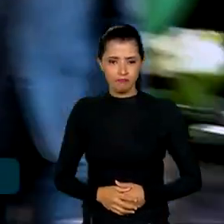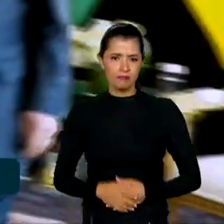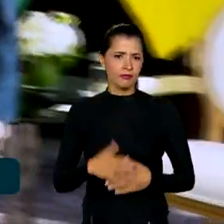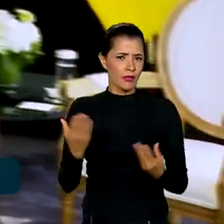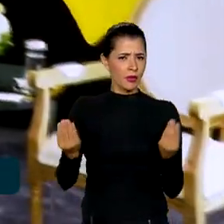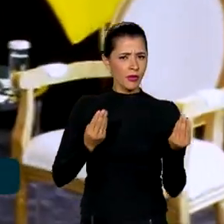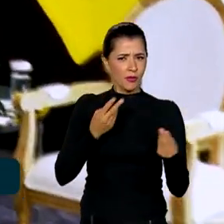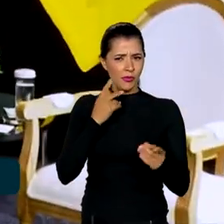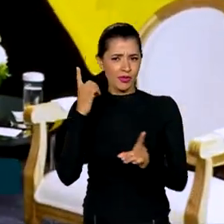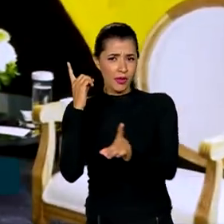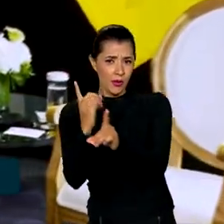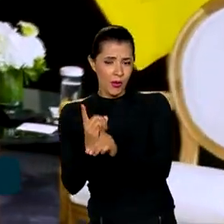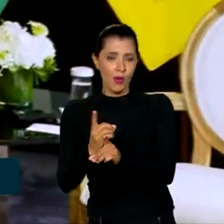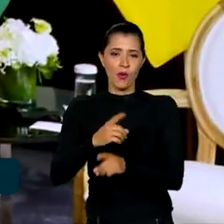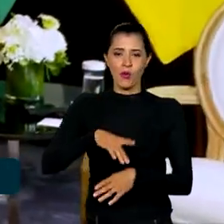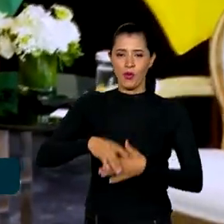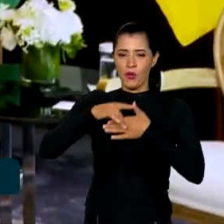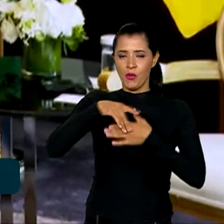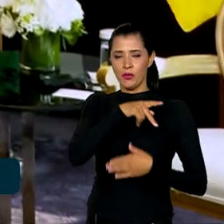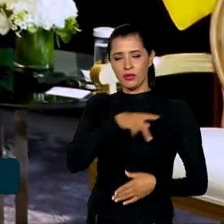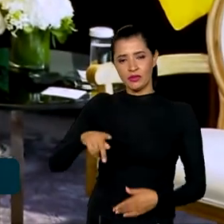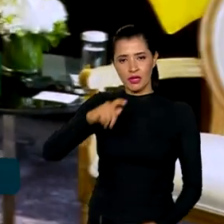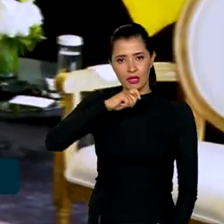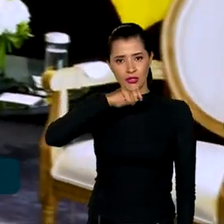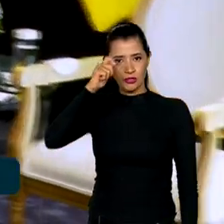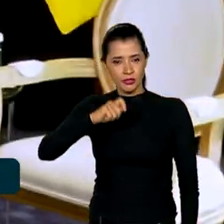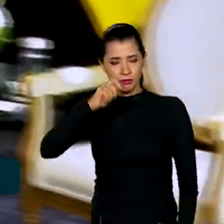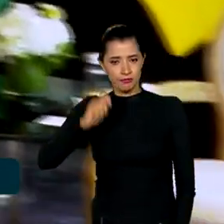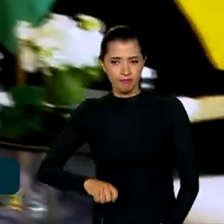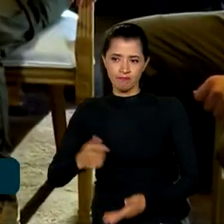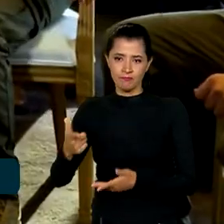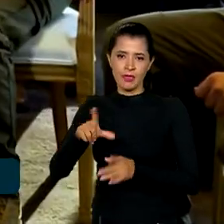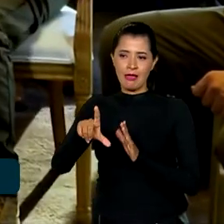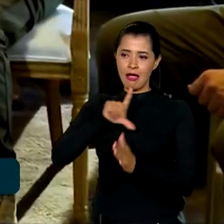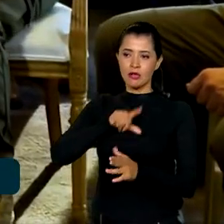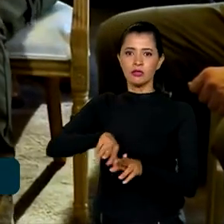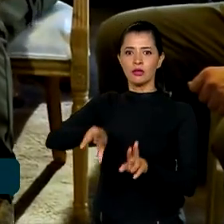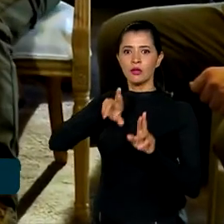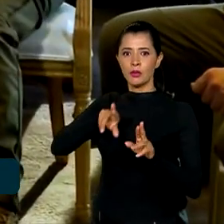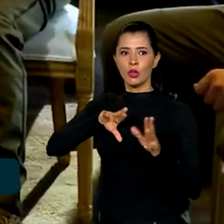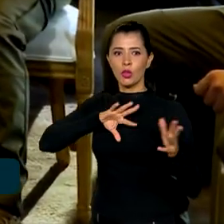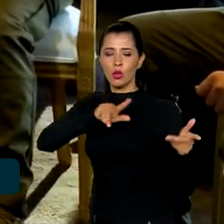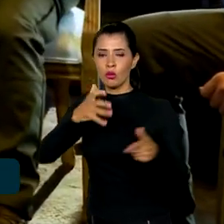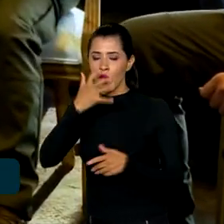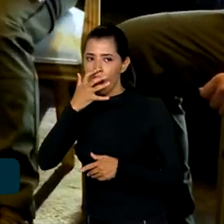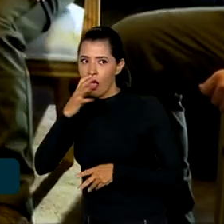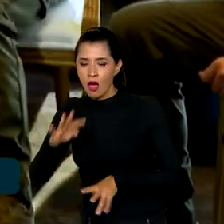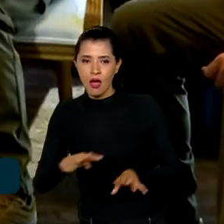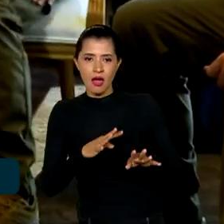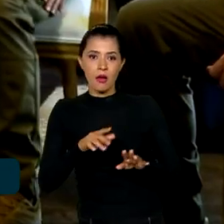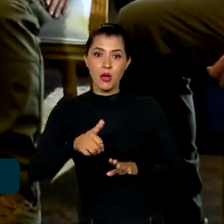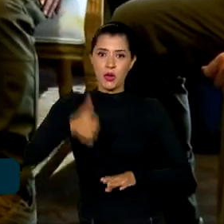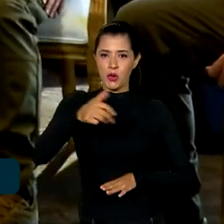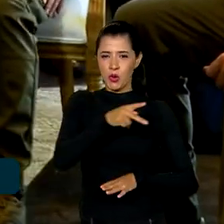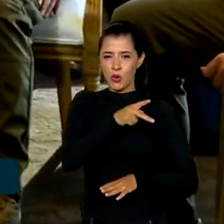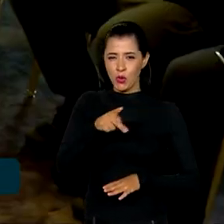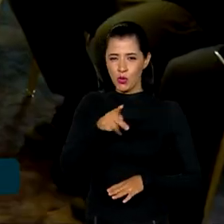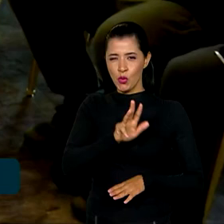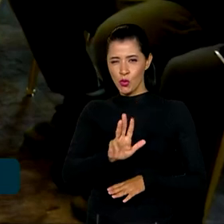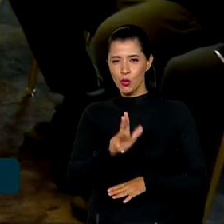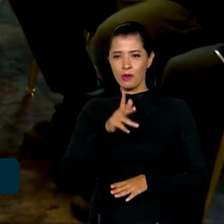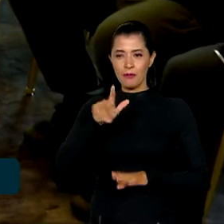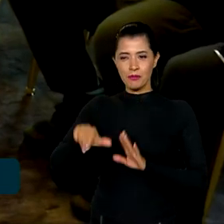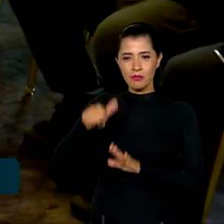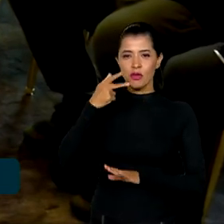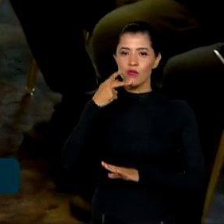que o encontro com o líder ucraniano Volodymyr Zelensky foi precedido de uma expectativa mundial. Lula foi o primeiro a falar da necessidade de